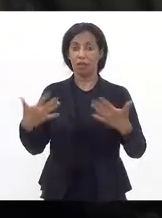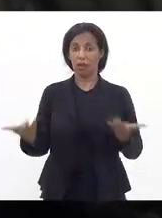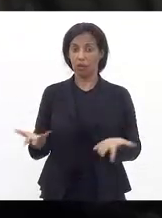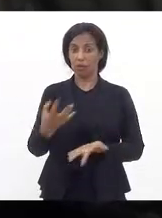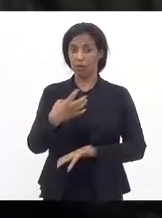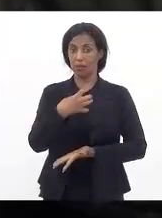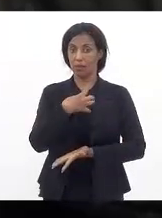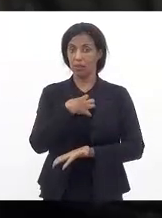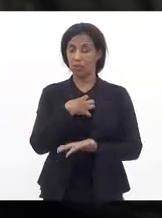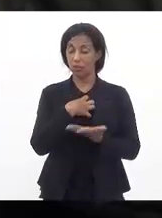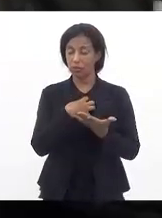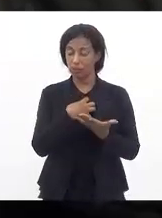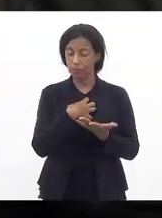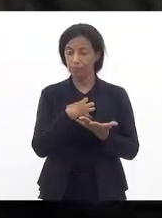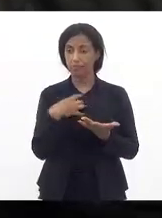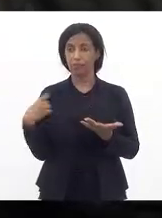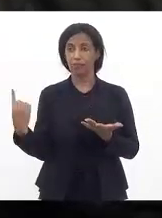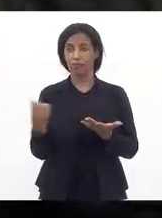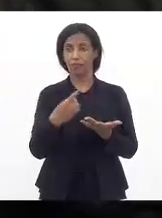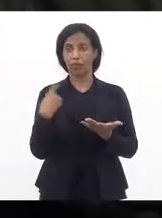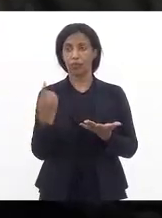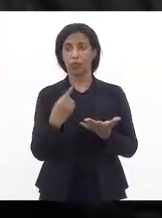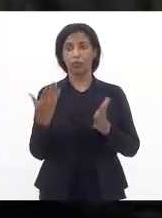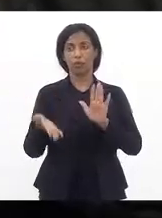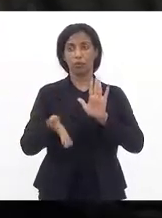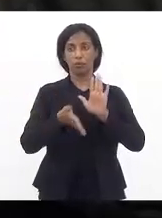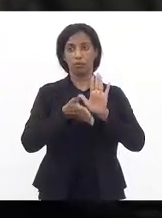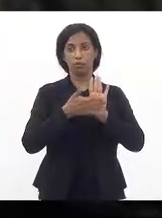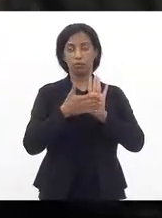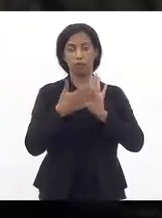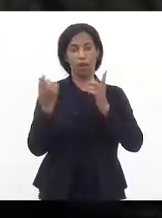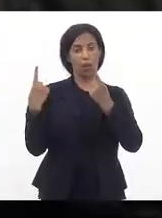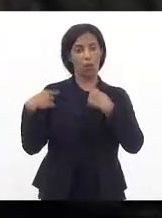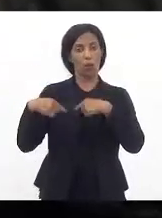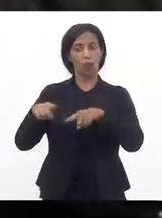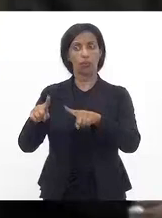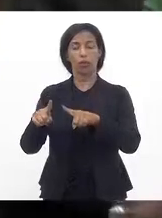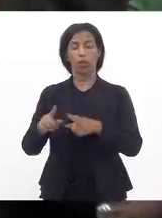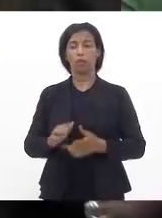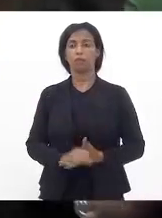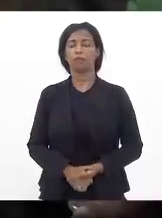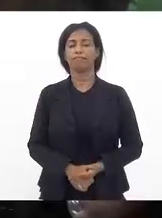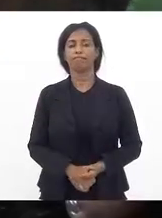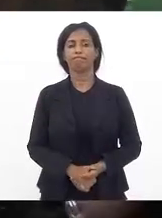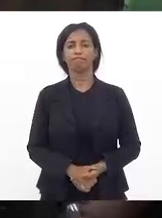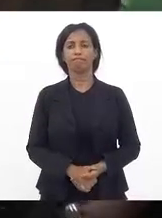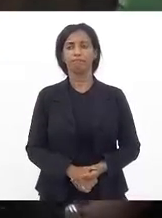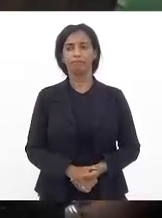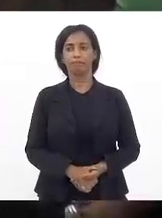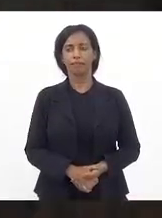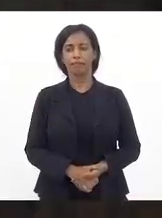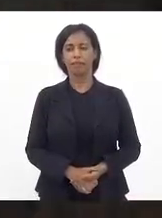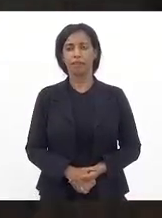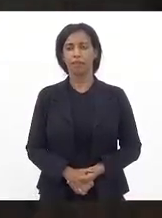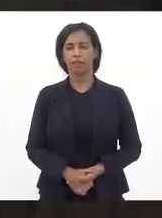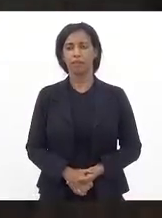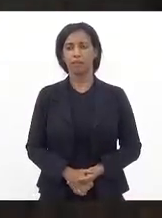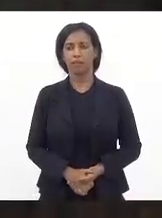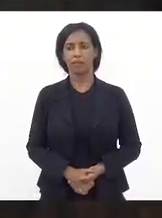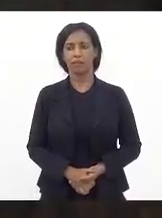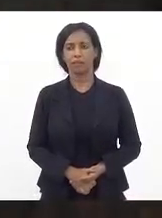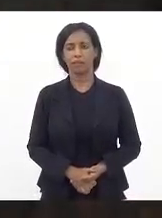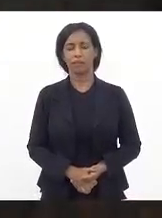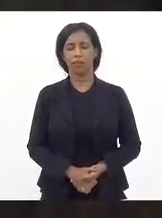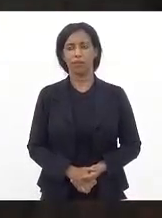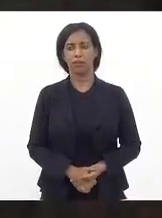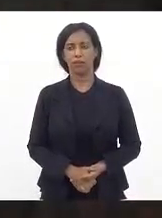nesse sentido o nosso parecer é contrário deputada Marta Rocha a